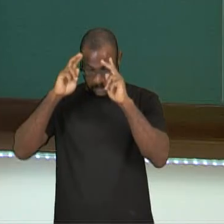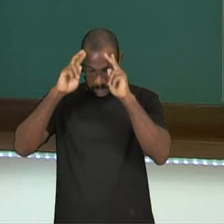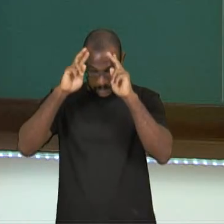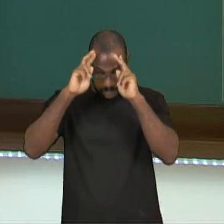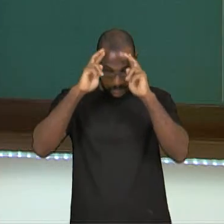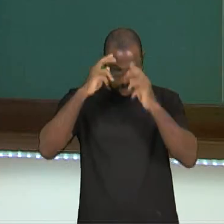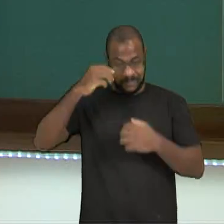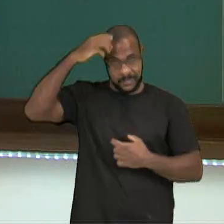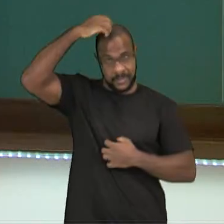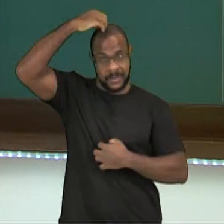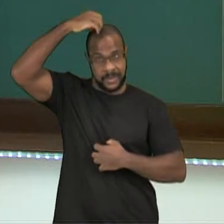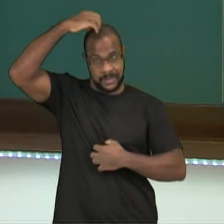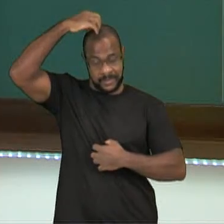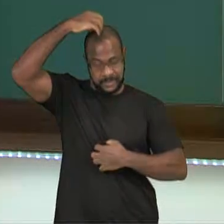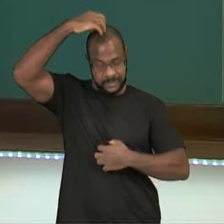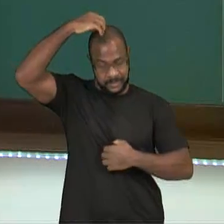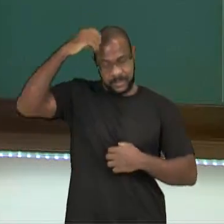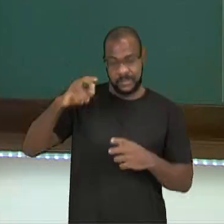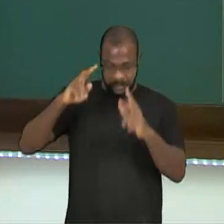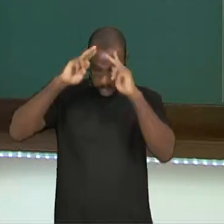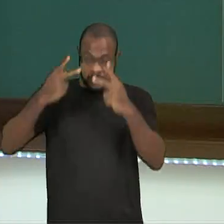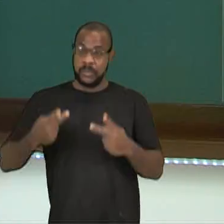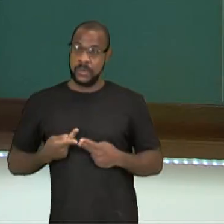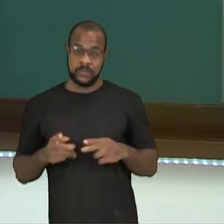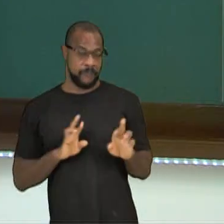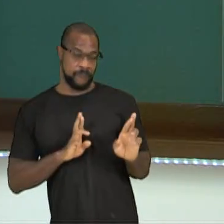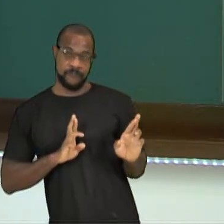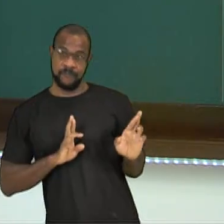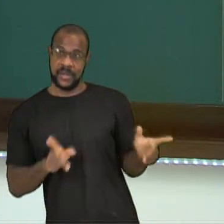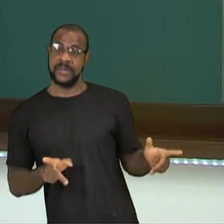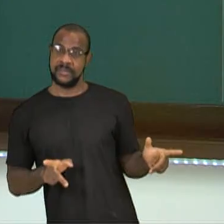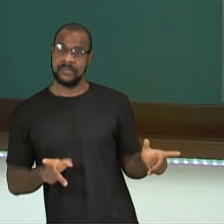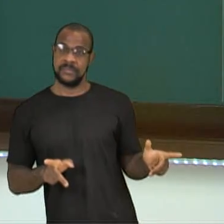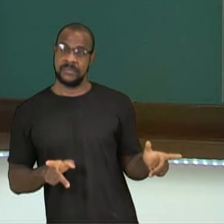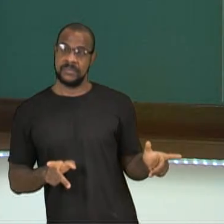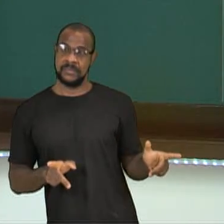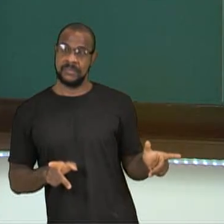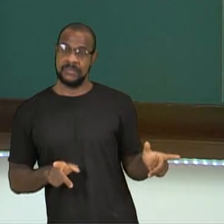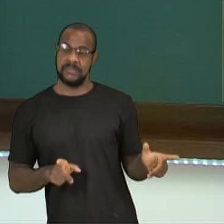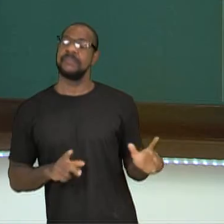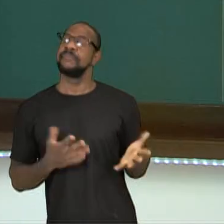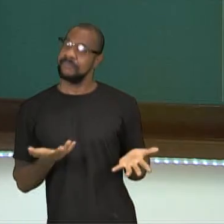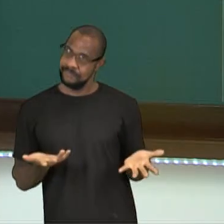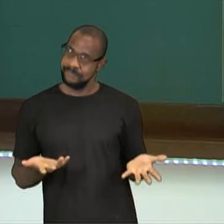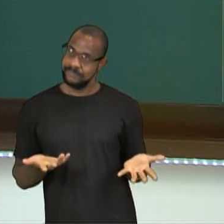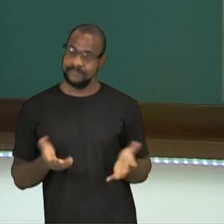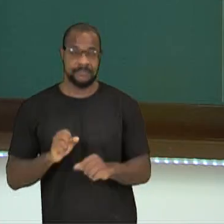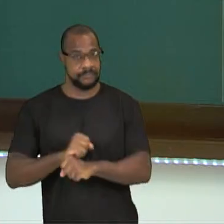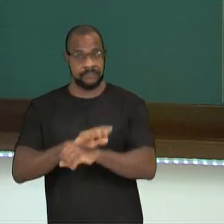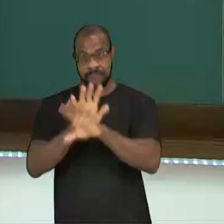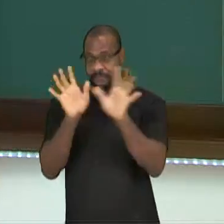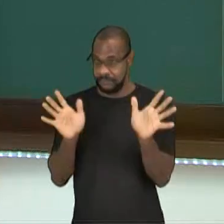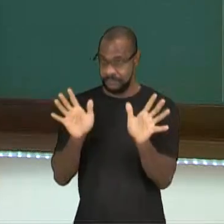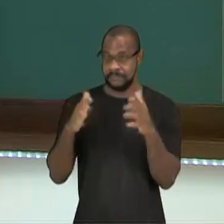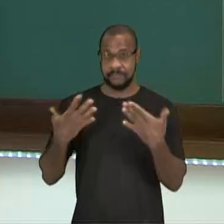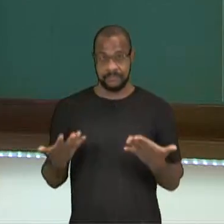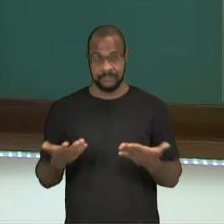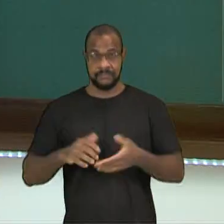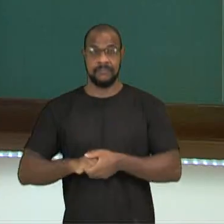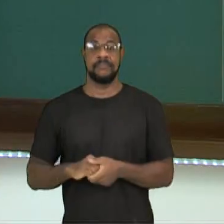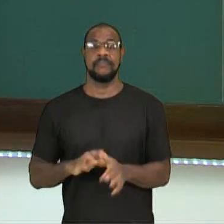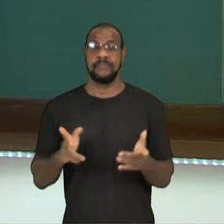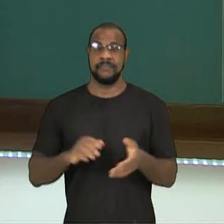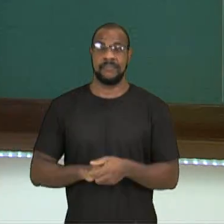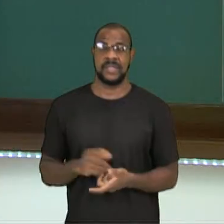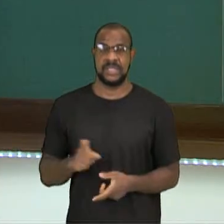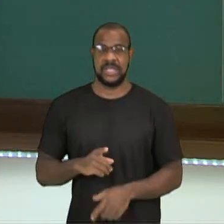uma origem em comum, um ancestral em comum, mas não que o macaco evoluiu e virou um homem. Tá claro isso para vocês? Tranquilo? Então,